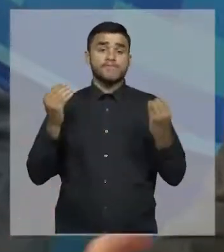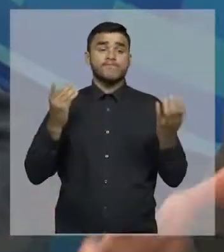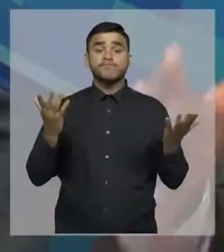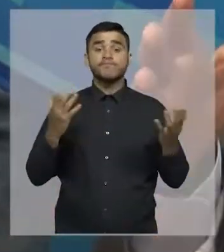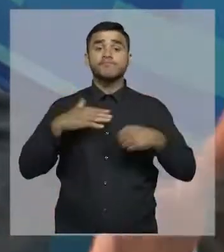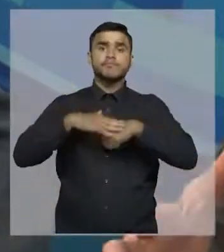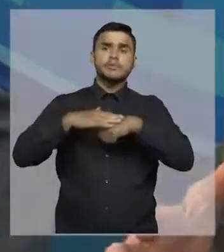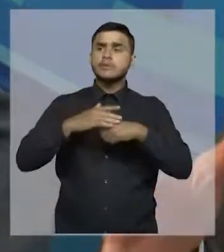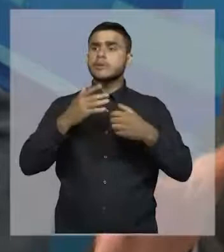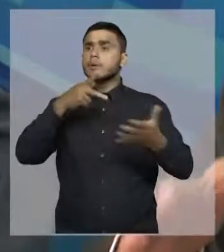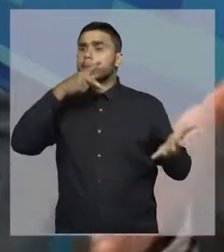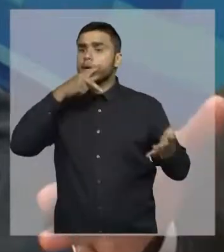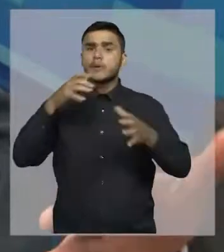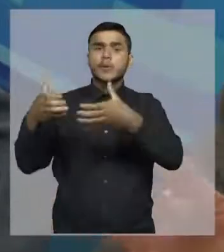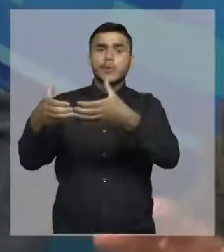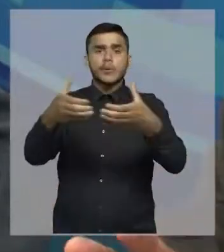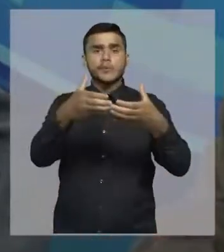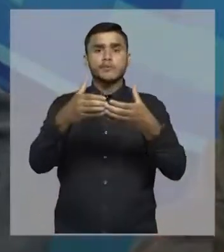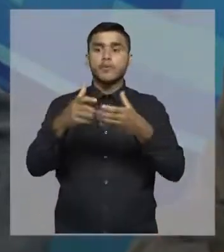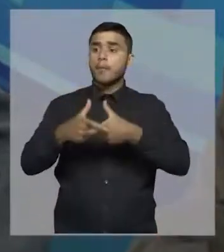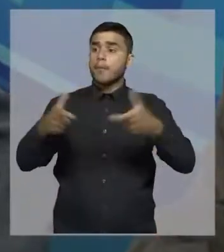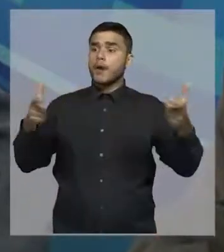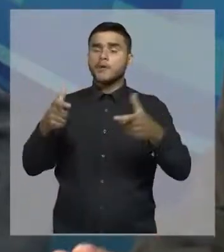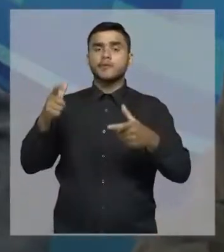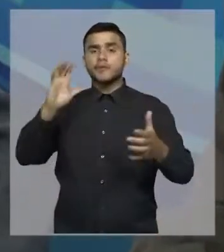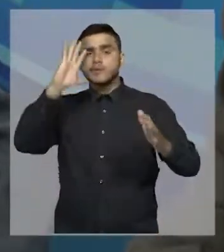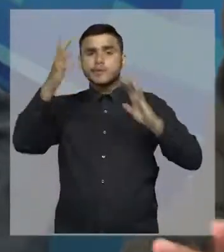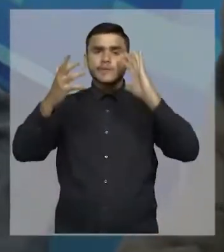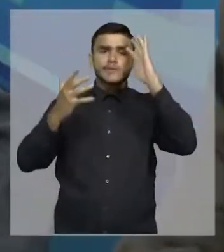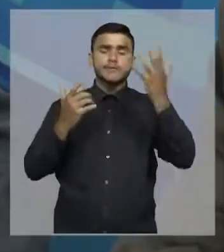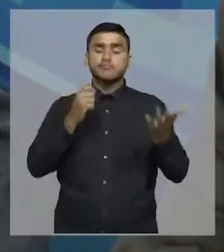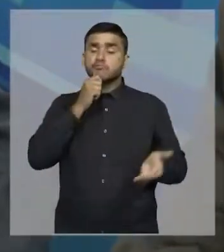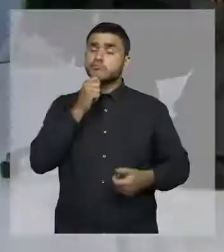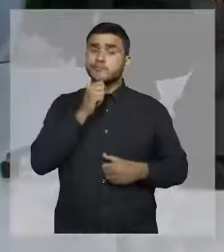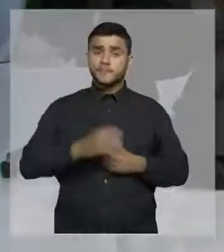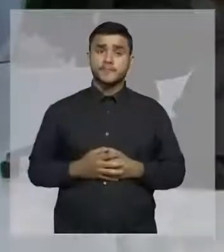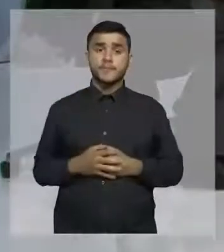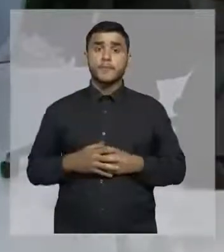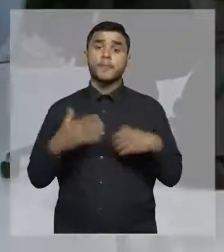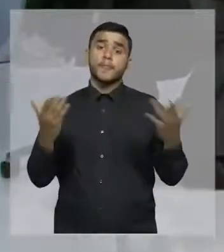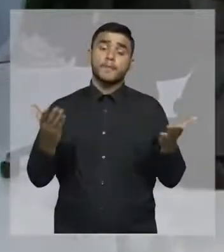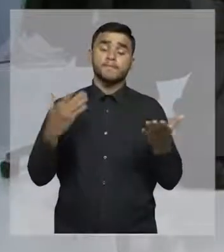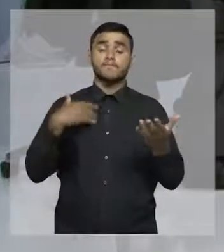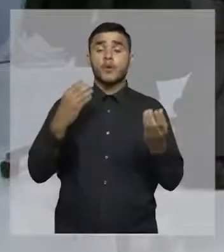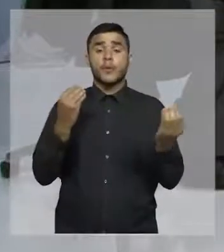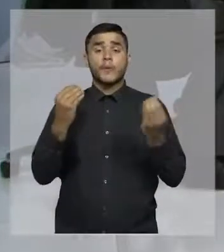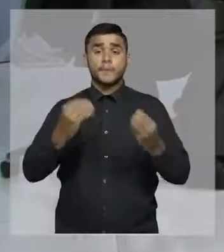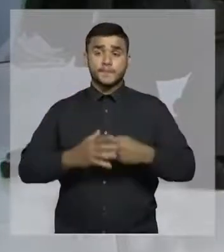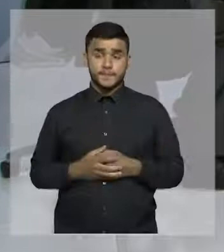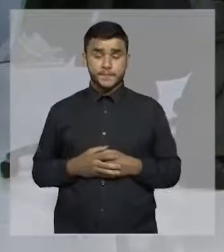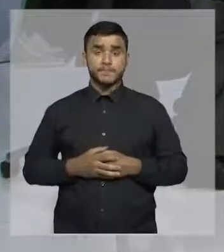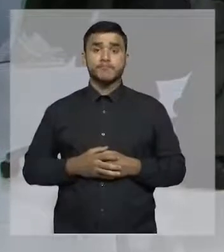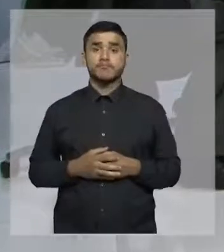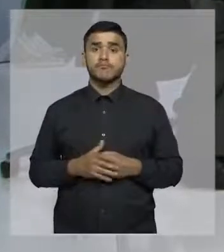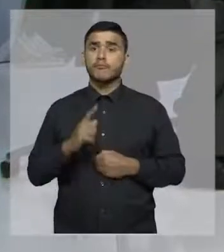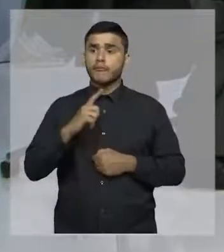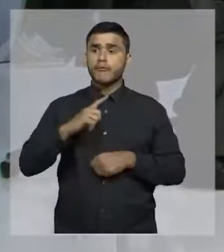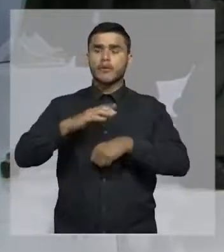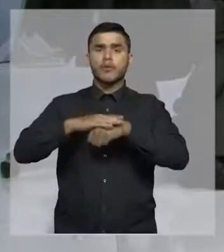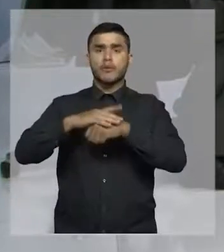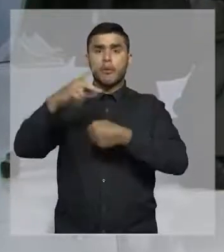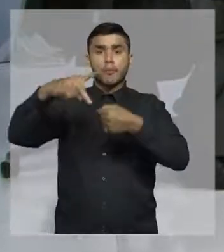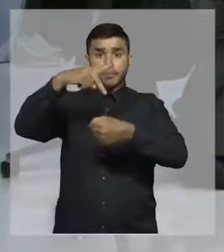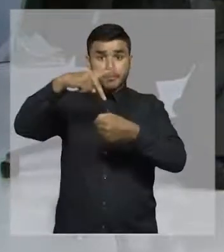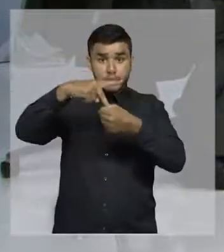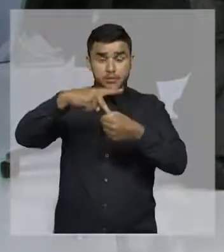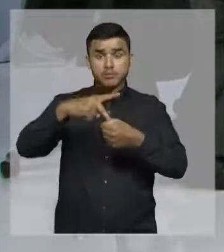partidos, não tem uma maioria bem definida para tomar decisões. Como se não bastasse, a alta do petróleo e a alta